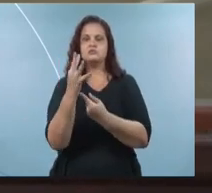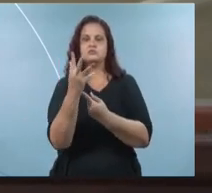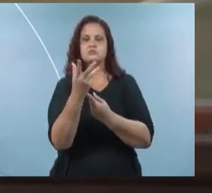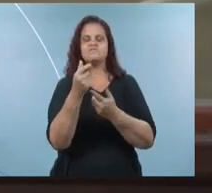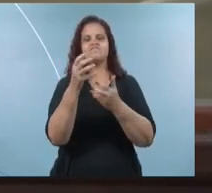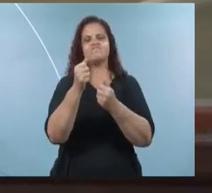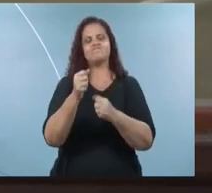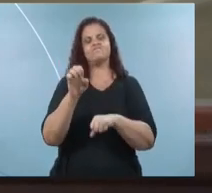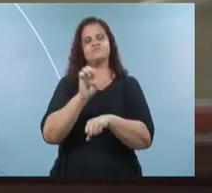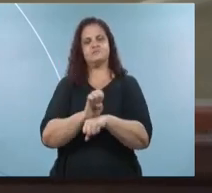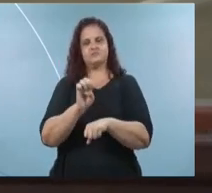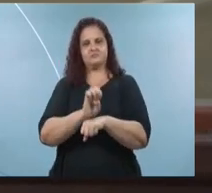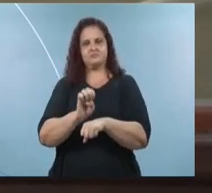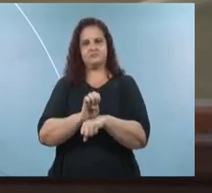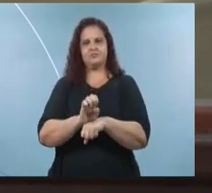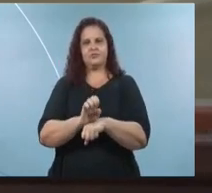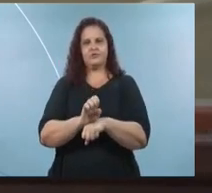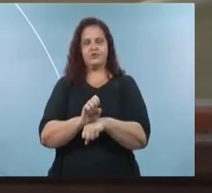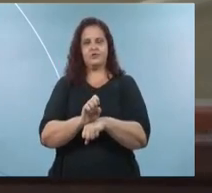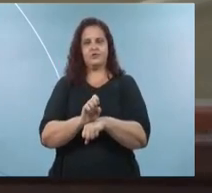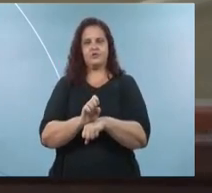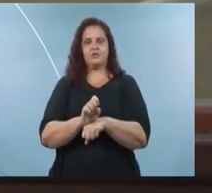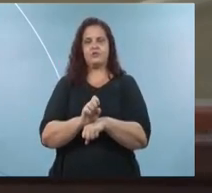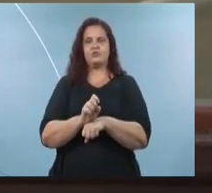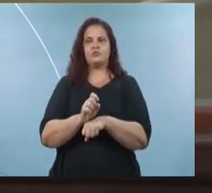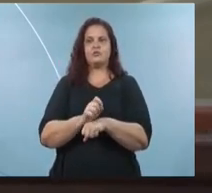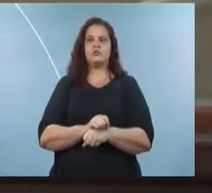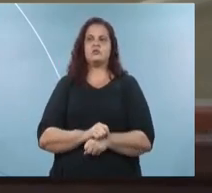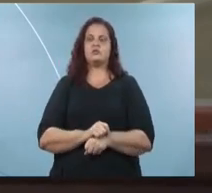Estado que não desistam do seu sonho.